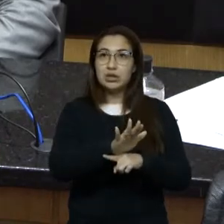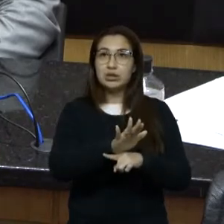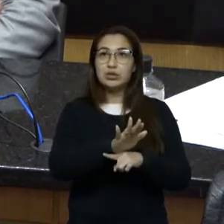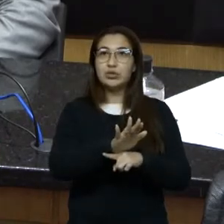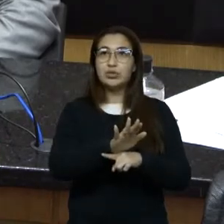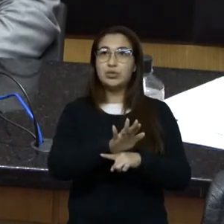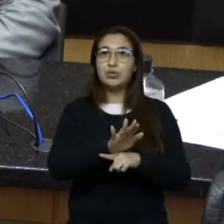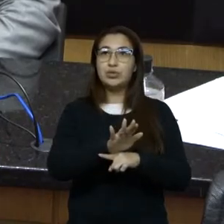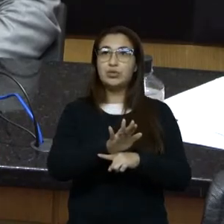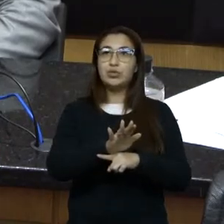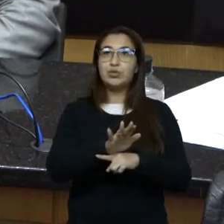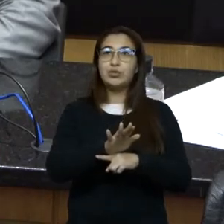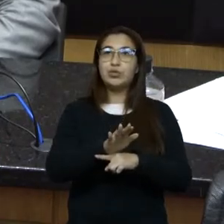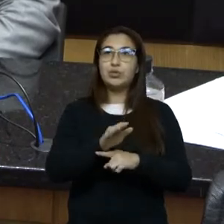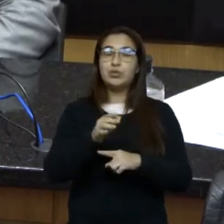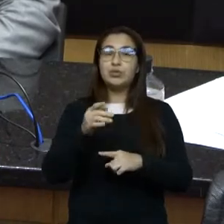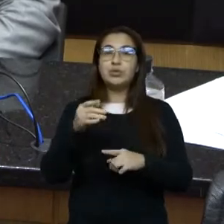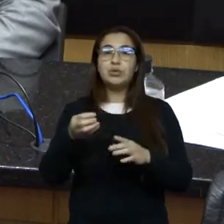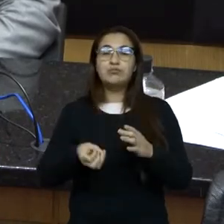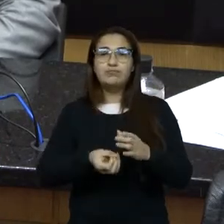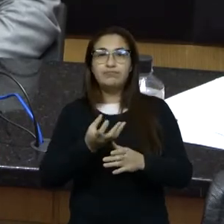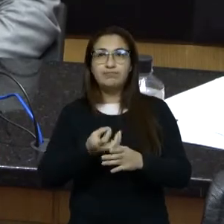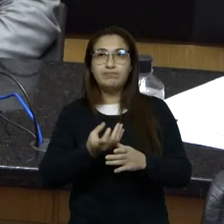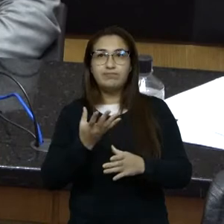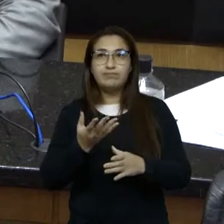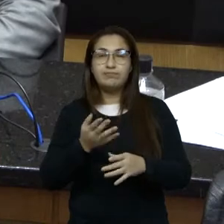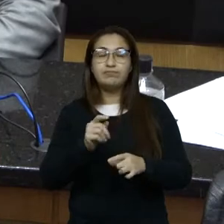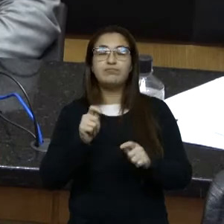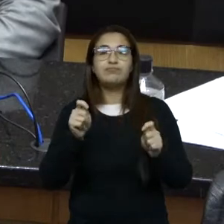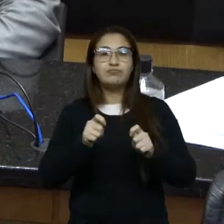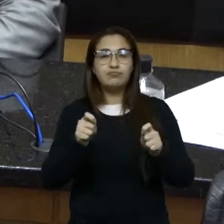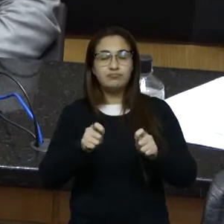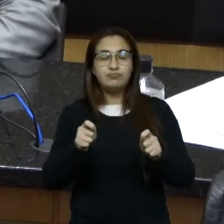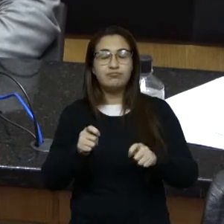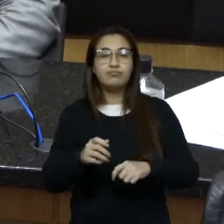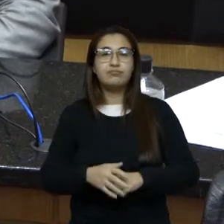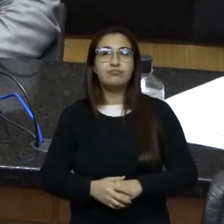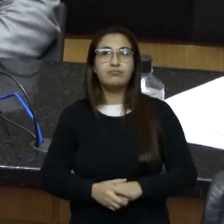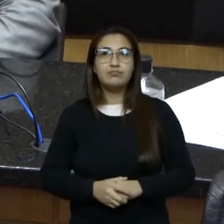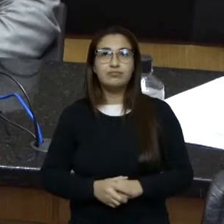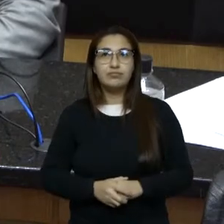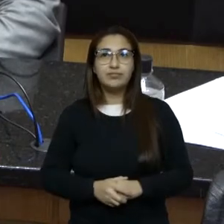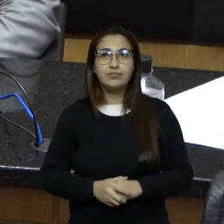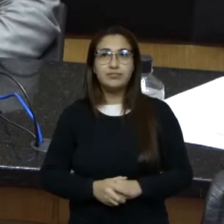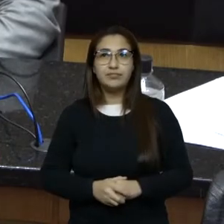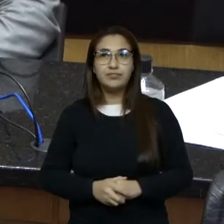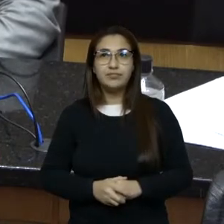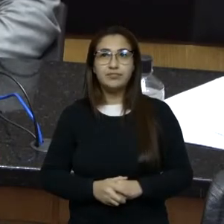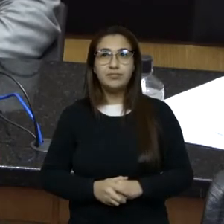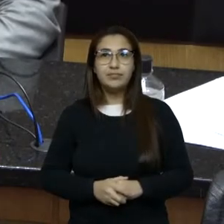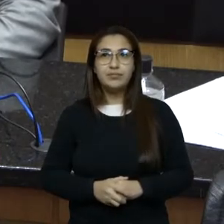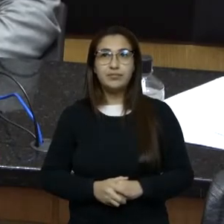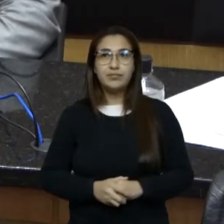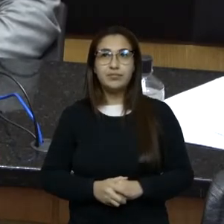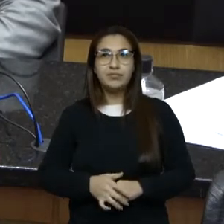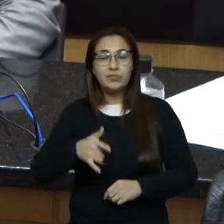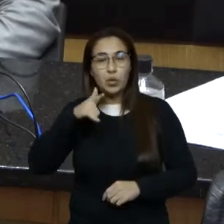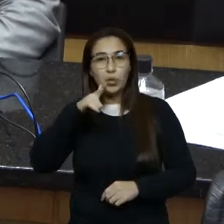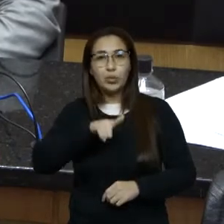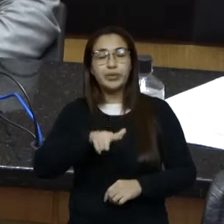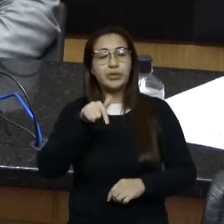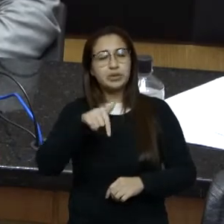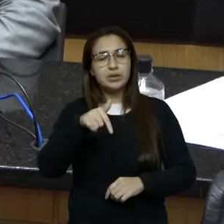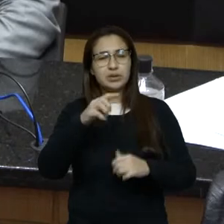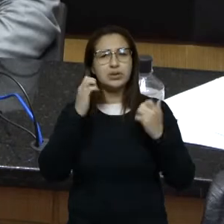e o Grande do Sul dar para o senhor do tempo nós vamos lá e essa é uma conquista do Parlamento